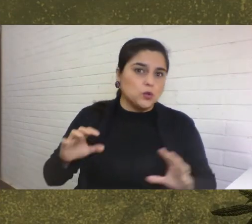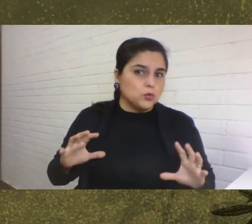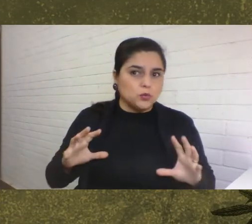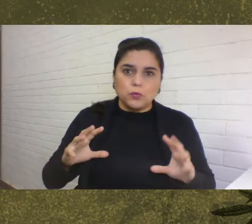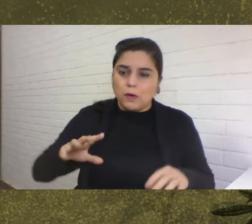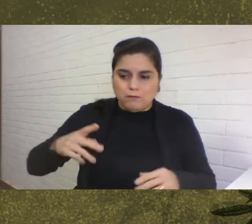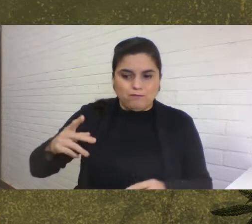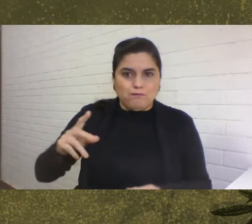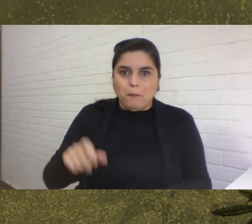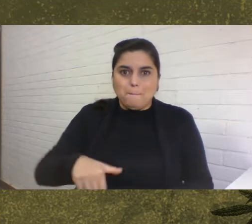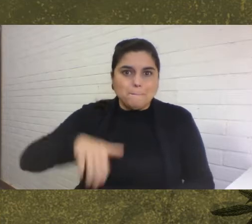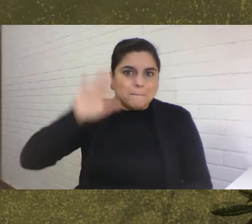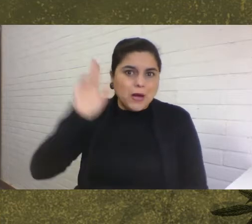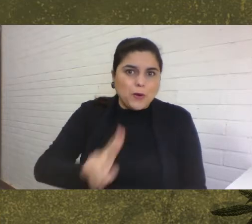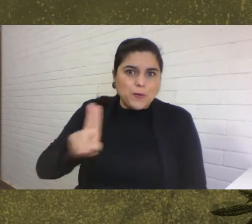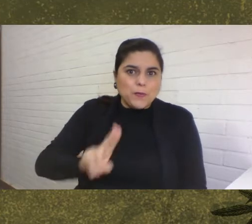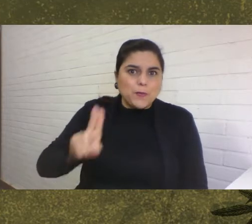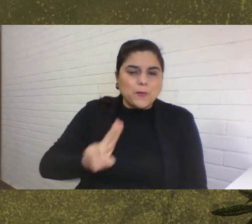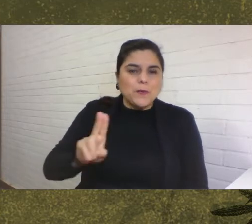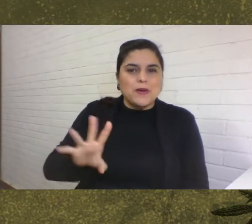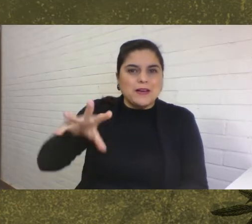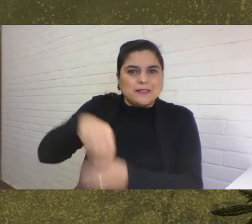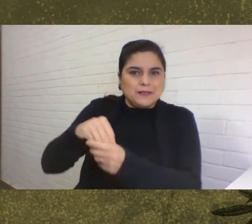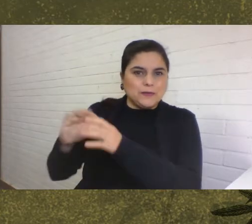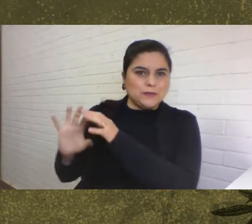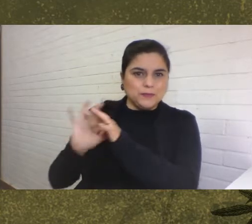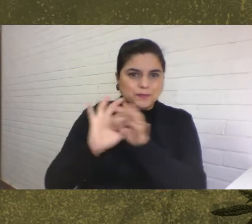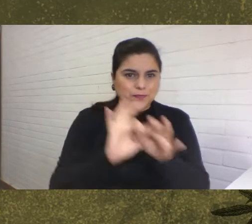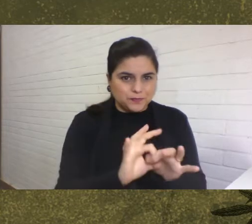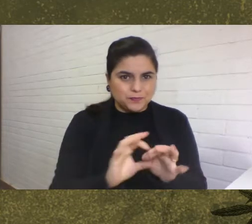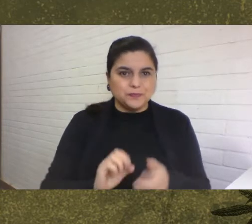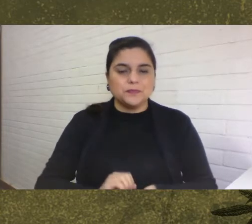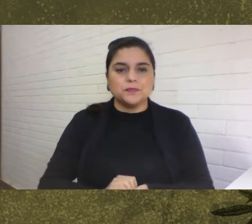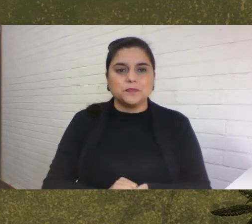contexto, mas também pouco depois,